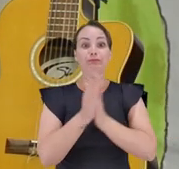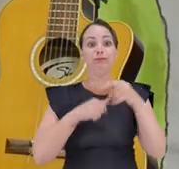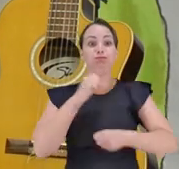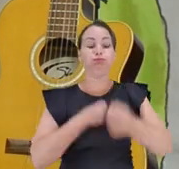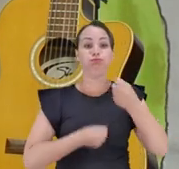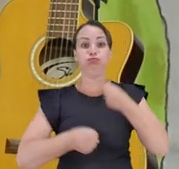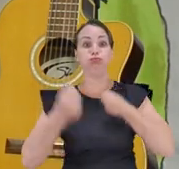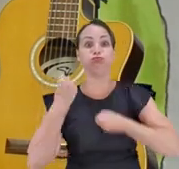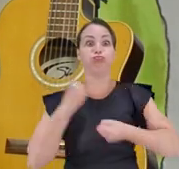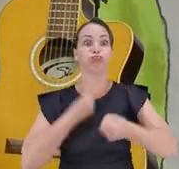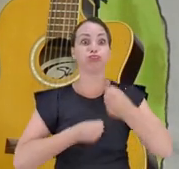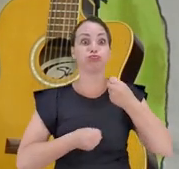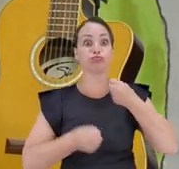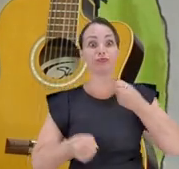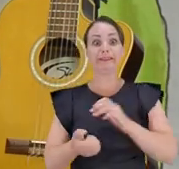onça.